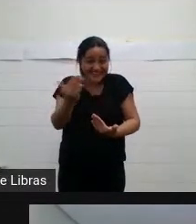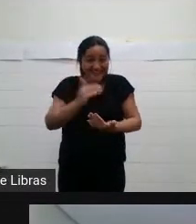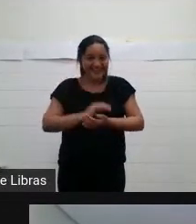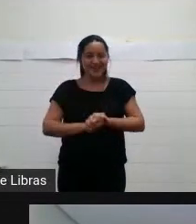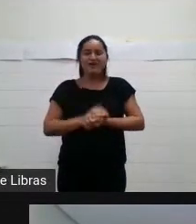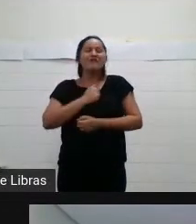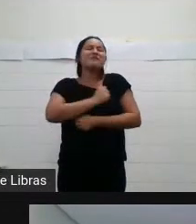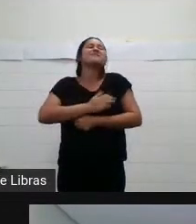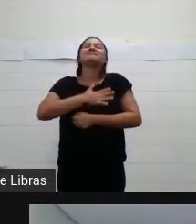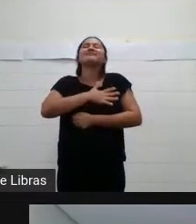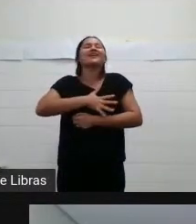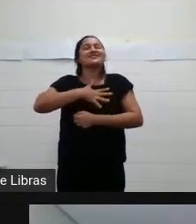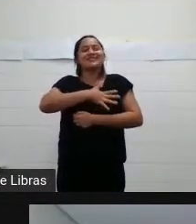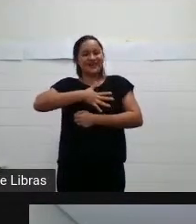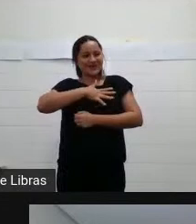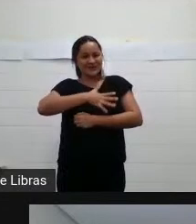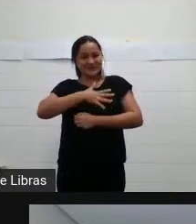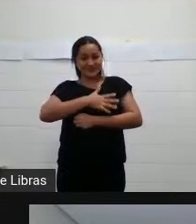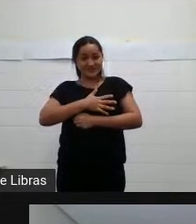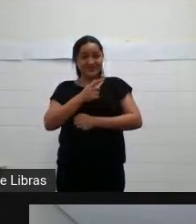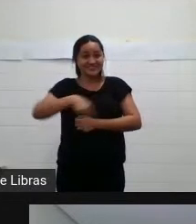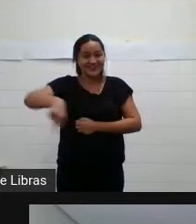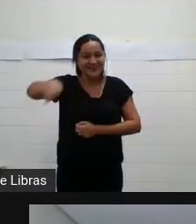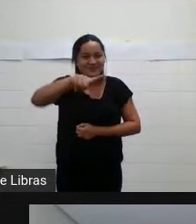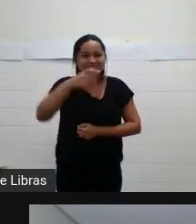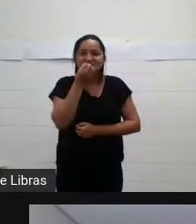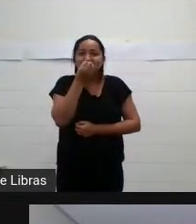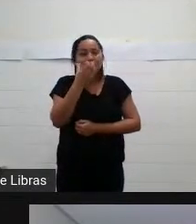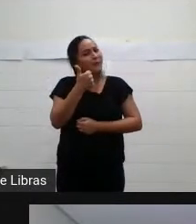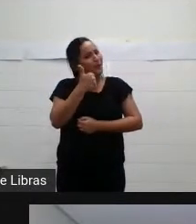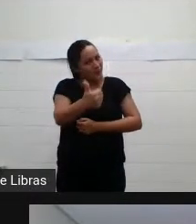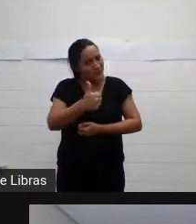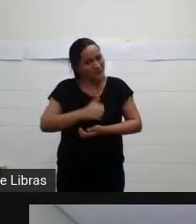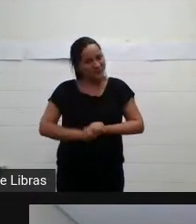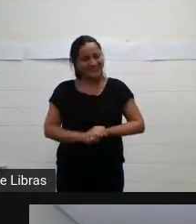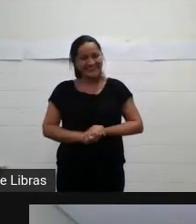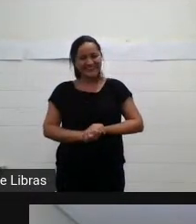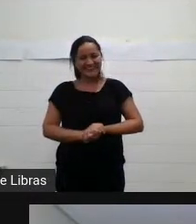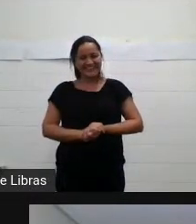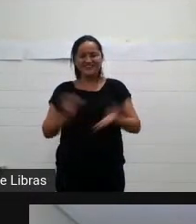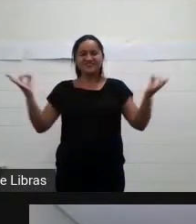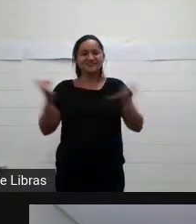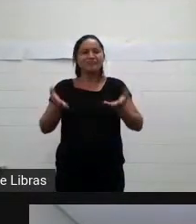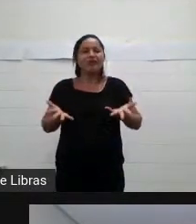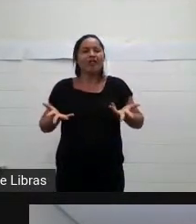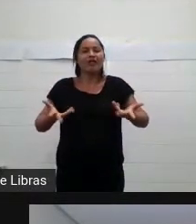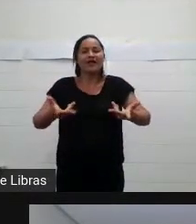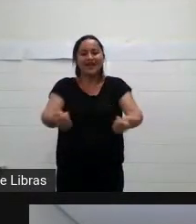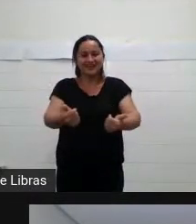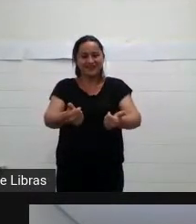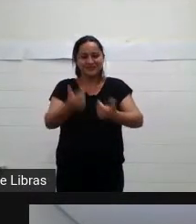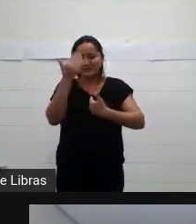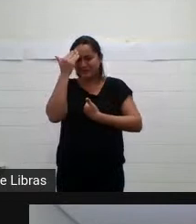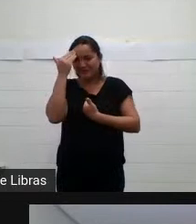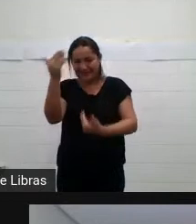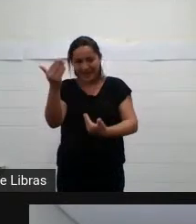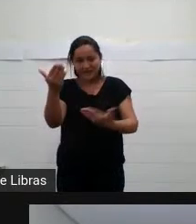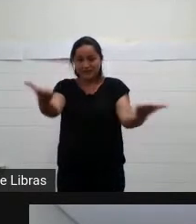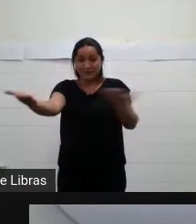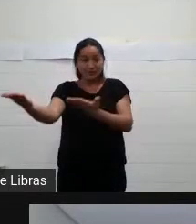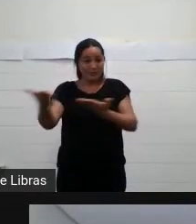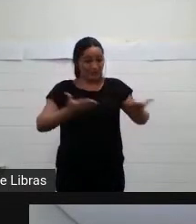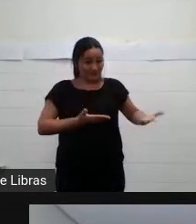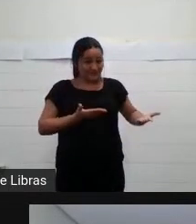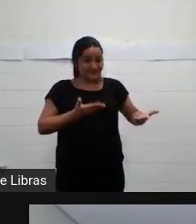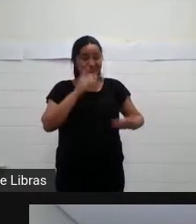prazeroso. Né? Então, estar com vocês foi muito bom. Né? Elza e Rodrigo, foi maravilhoso. Obrigada, né, pelo convite. Foi